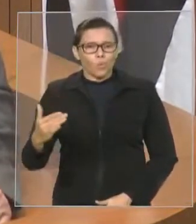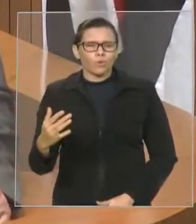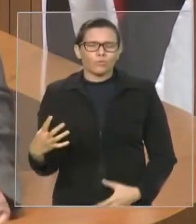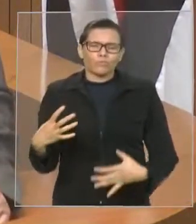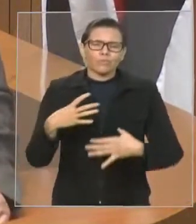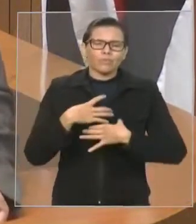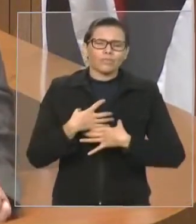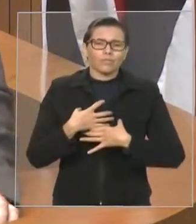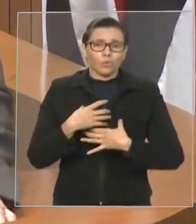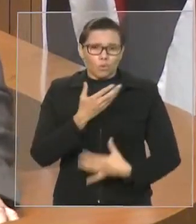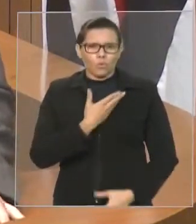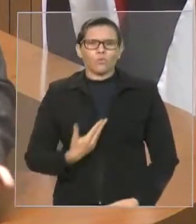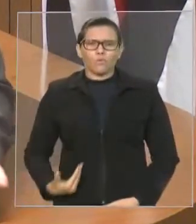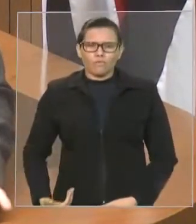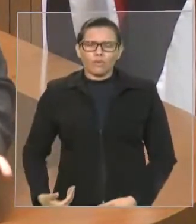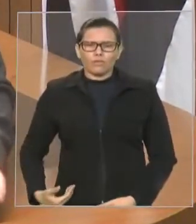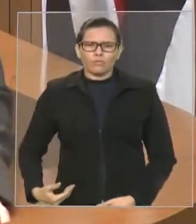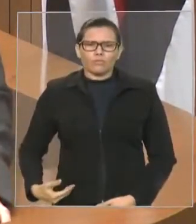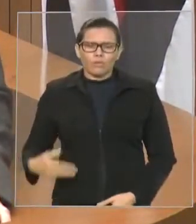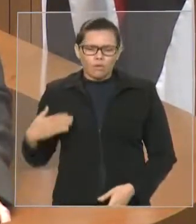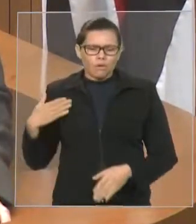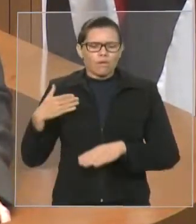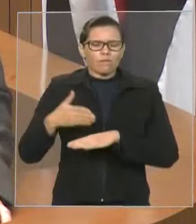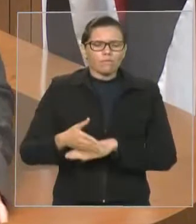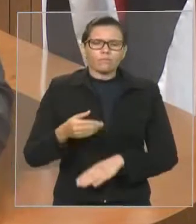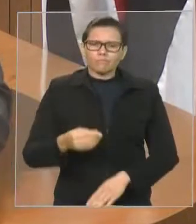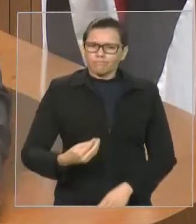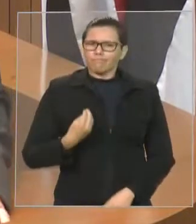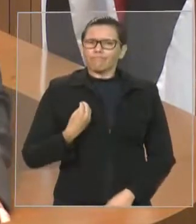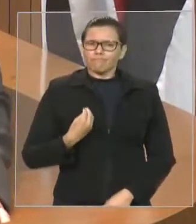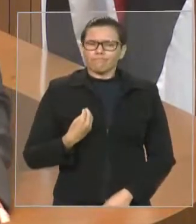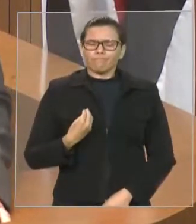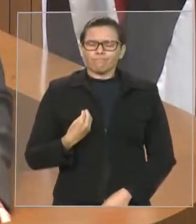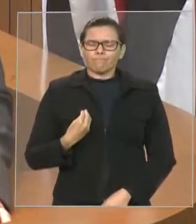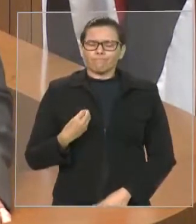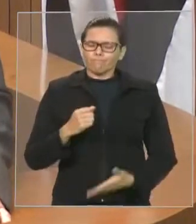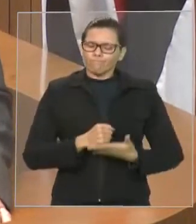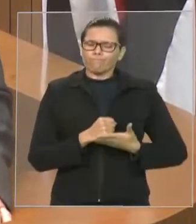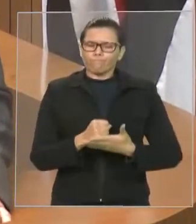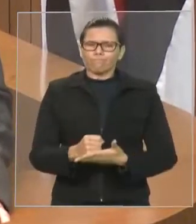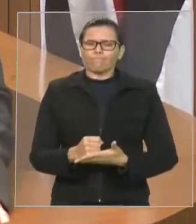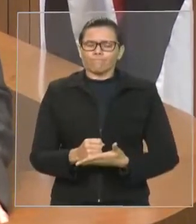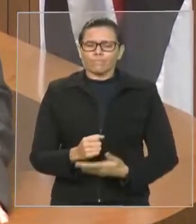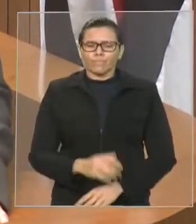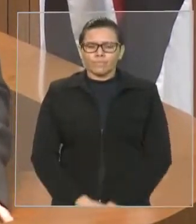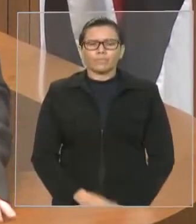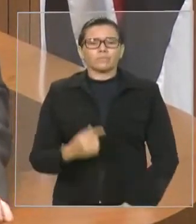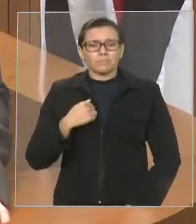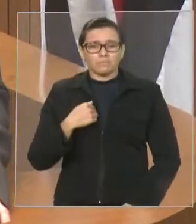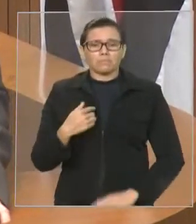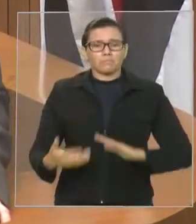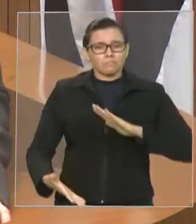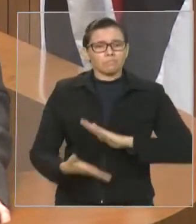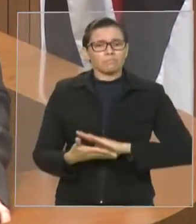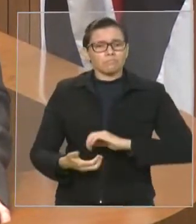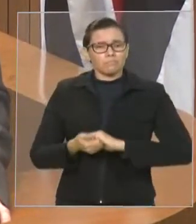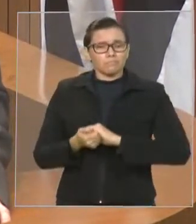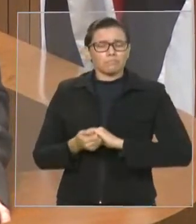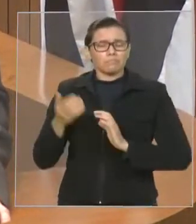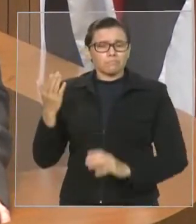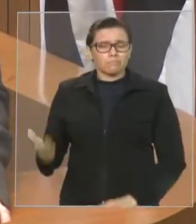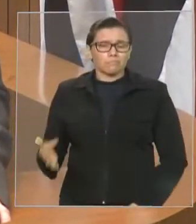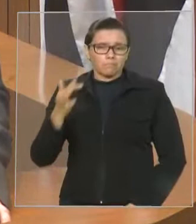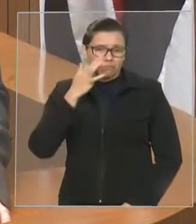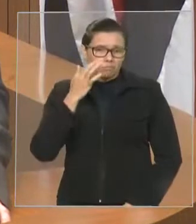seja do poder público estadual ou do poder público municipal. Então, cumprimento o governador Flávio Dino e o secretário Cleiton Noleto